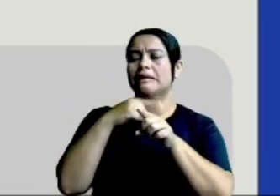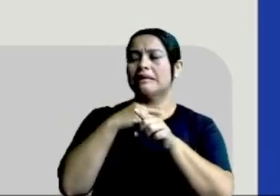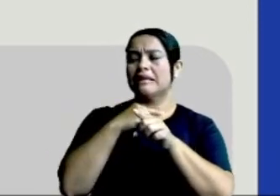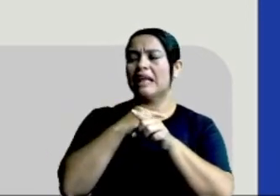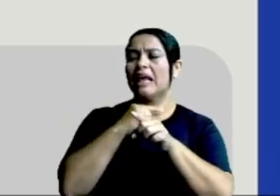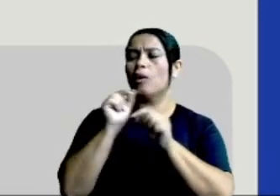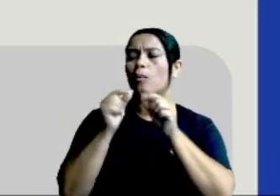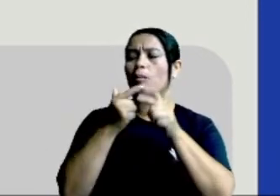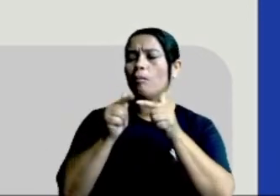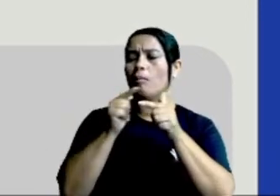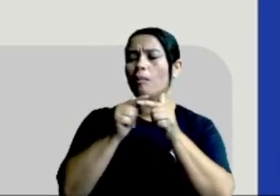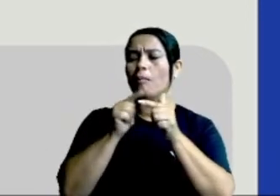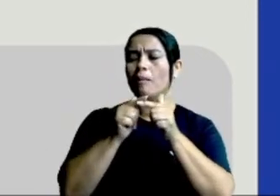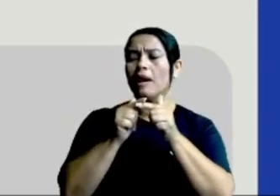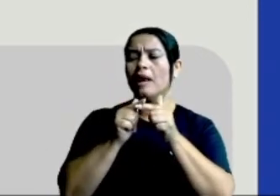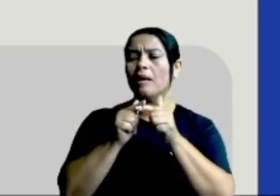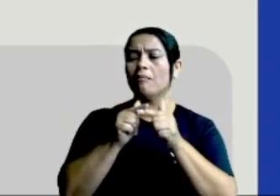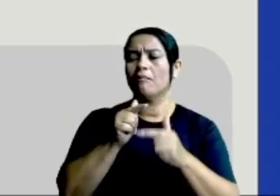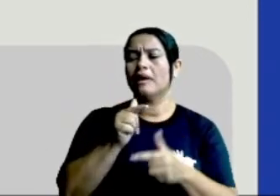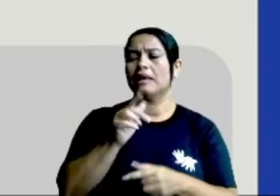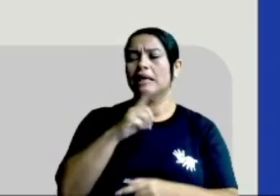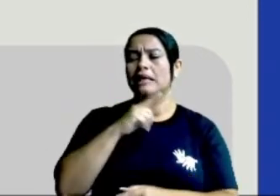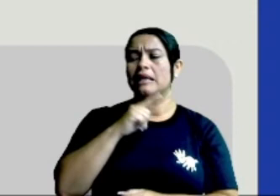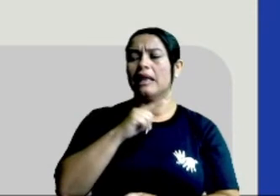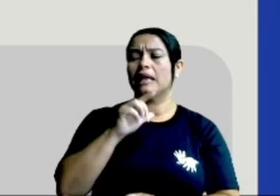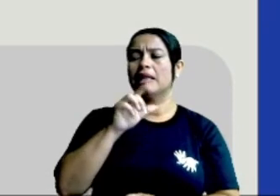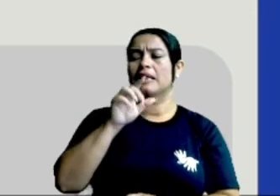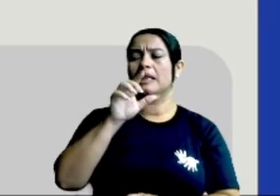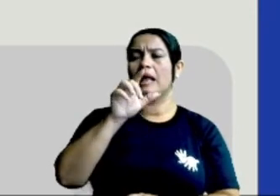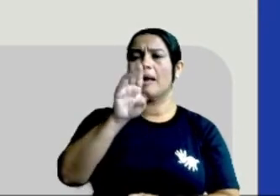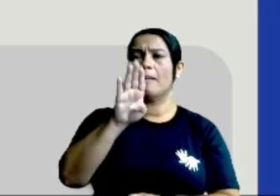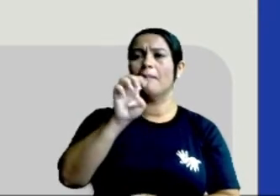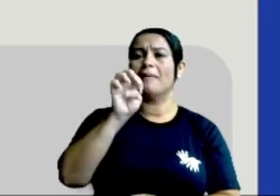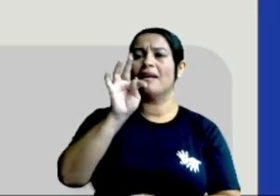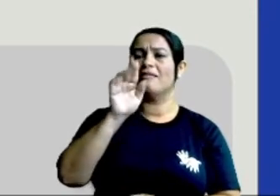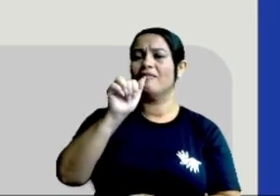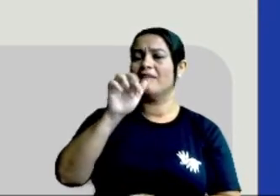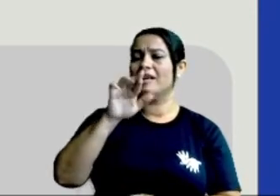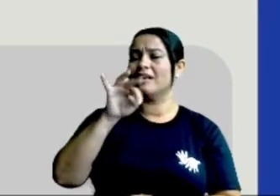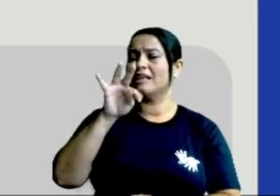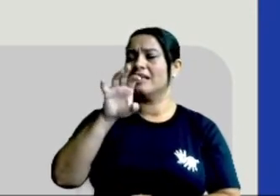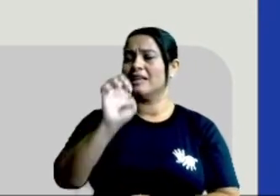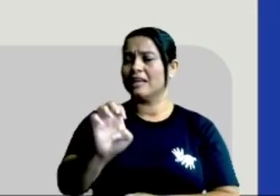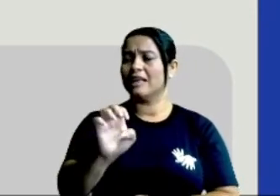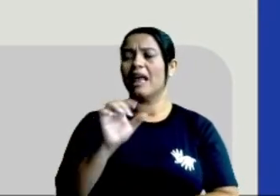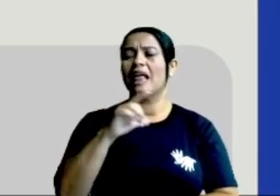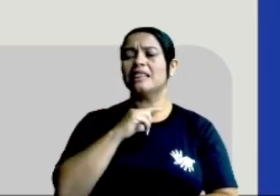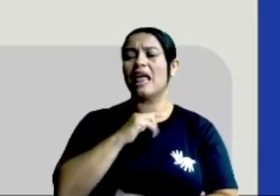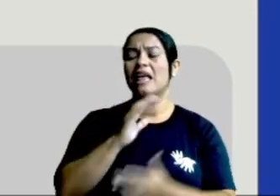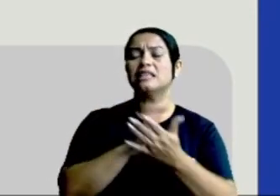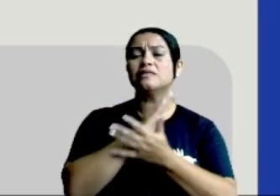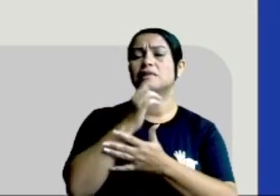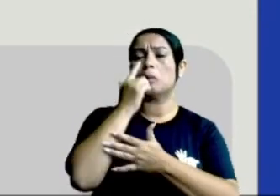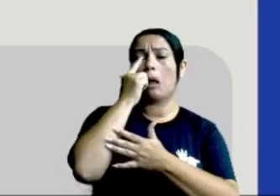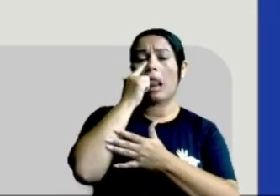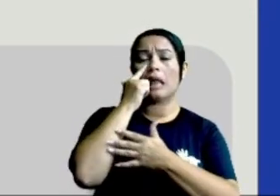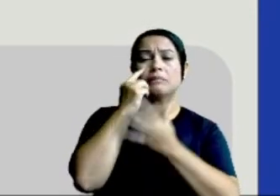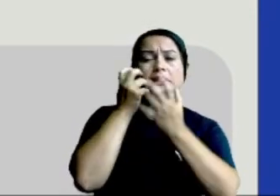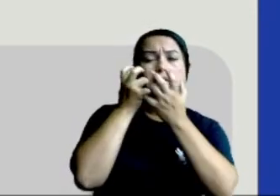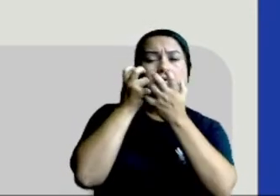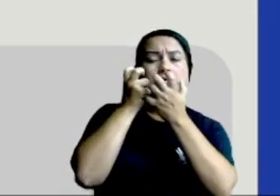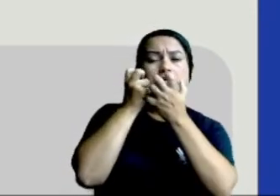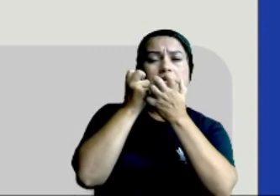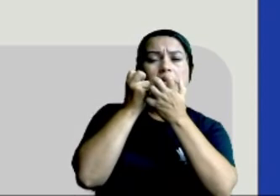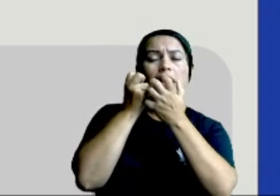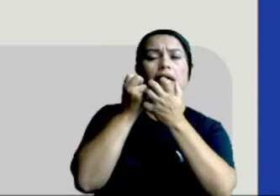inflamação da pálpebra, na blefarite, por exemplo, ela pode causar algumas escamas, lacrimejamento, uma lágrima seca. ela inflama